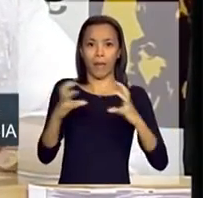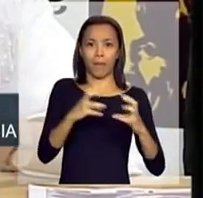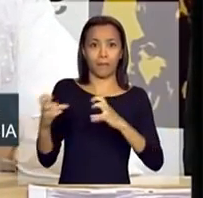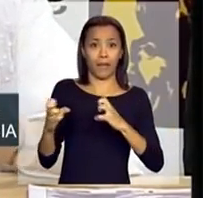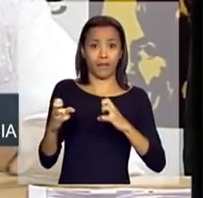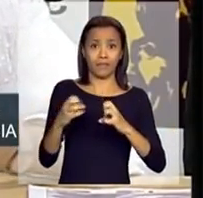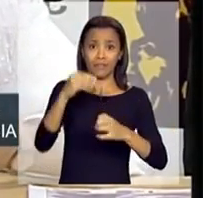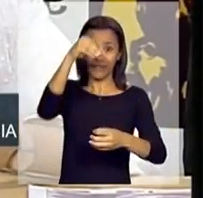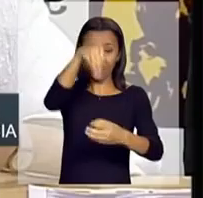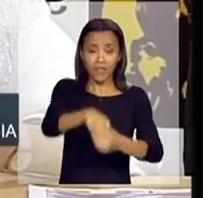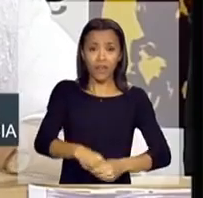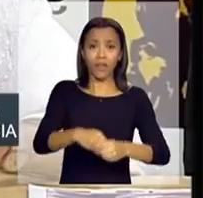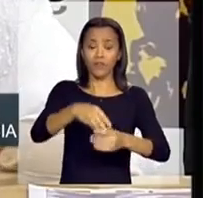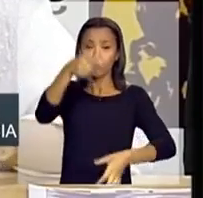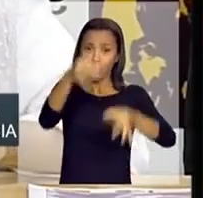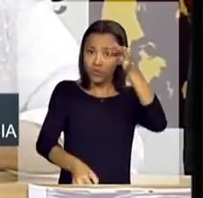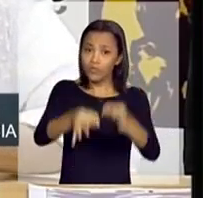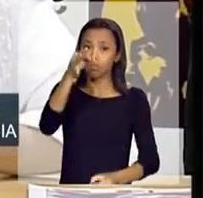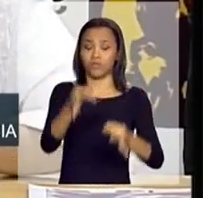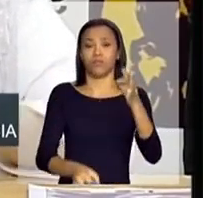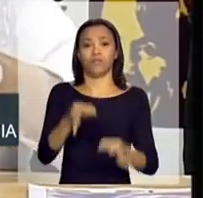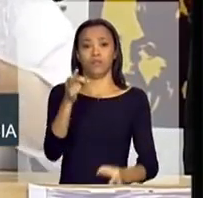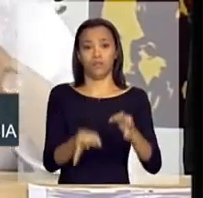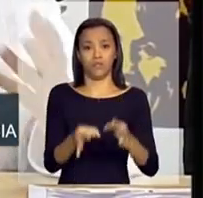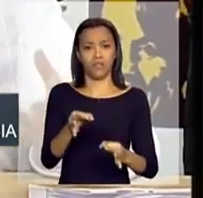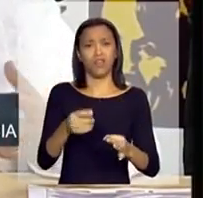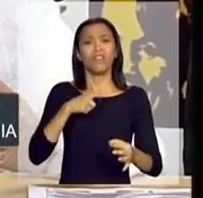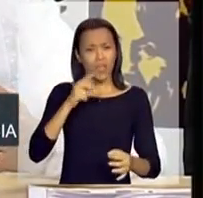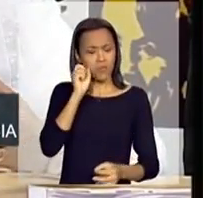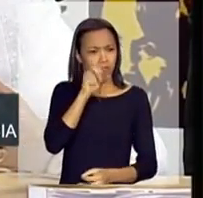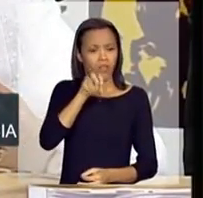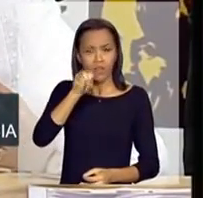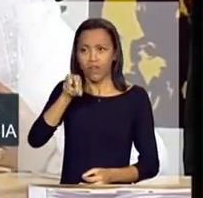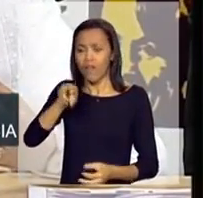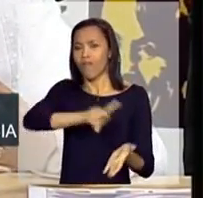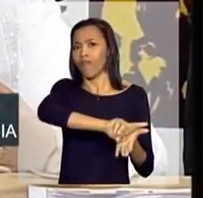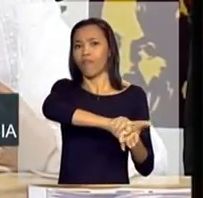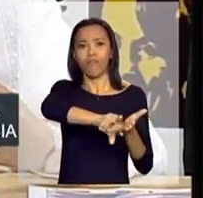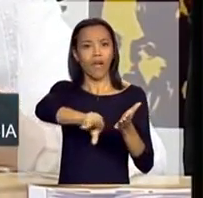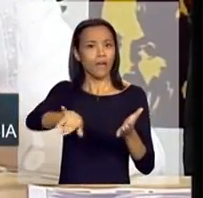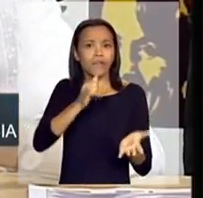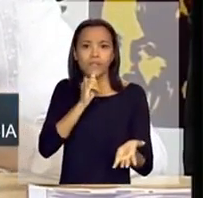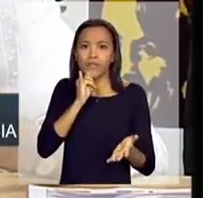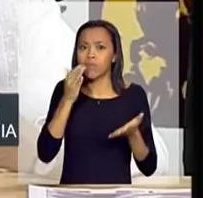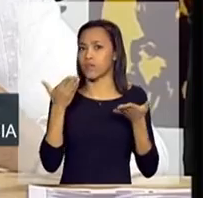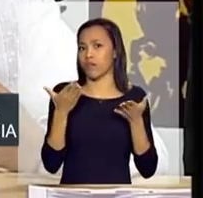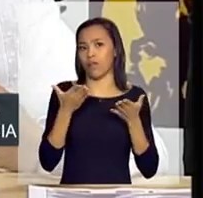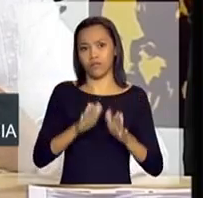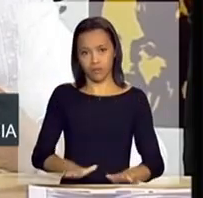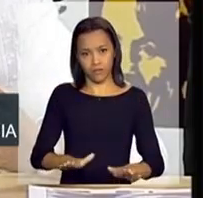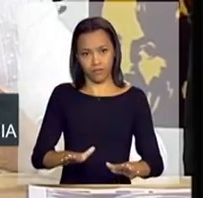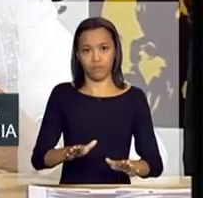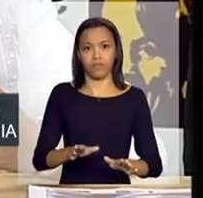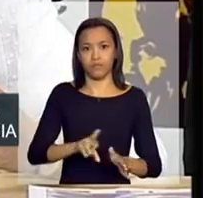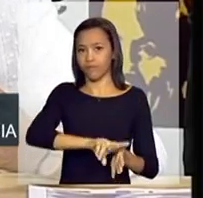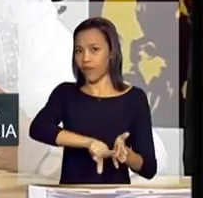inclusive judicial. Nós temos visto várias situações dessas e vários casos são